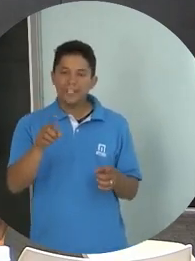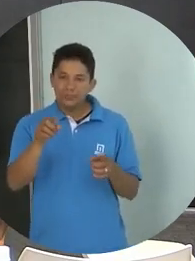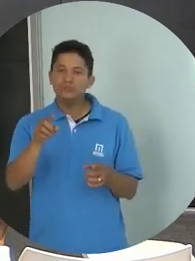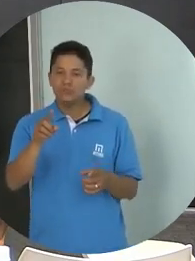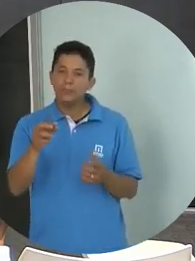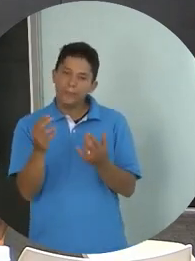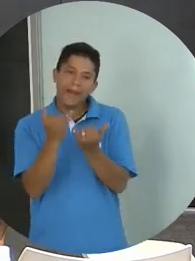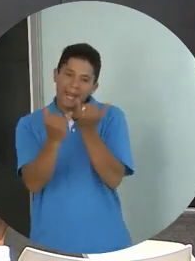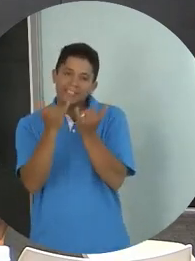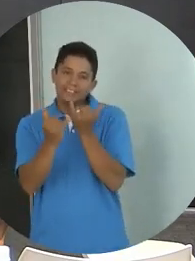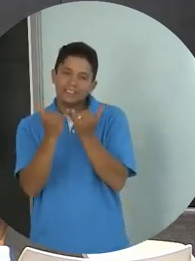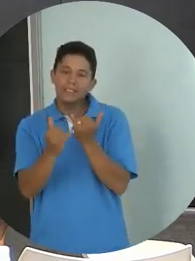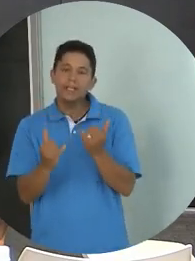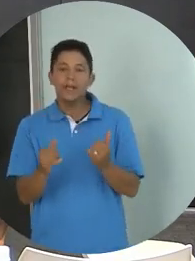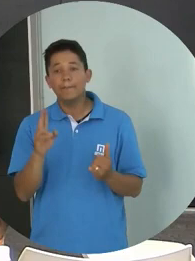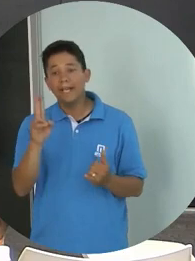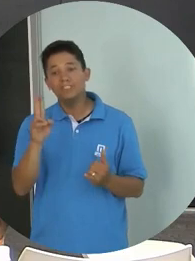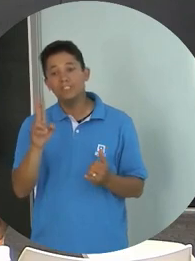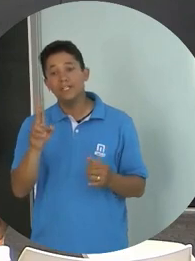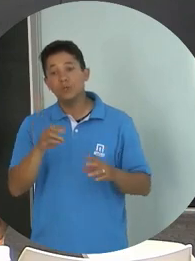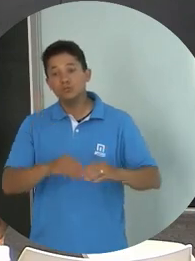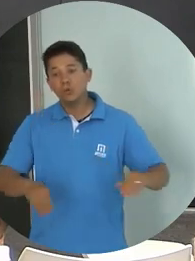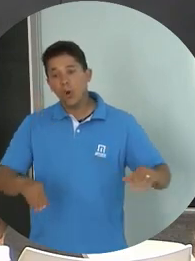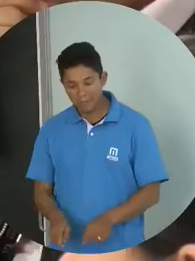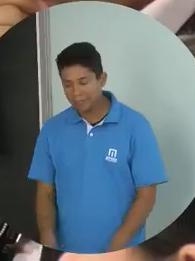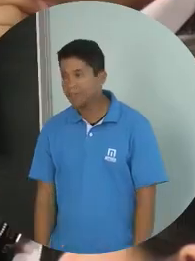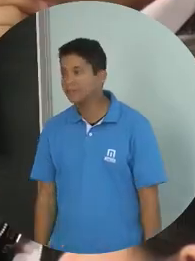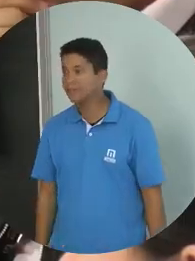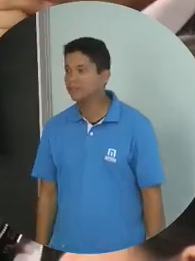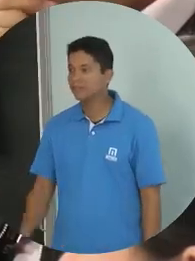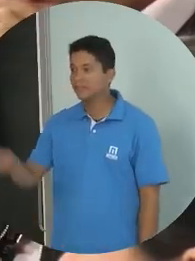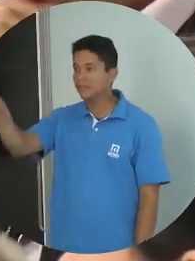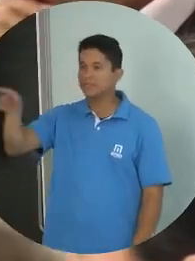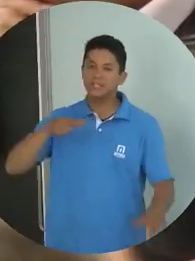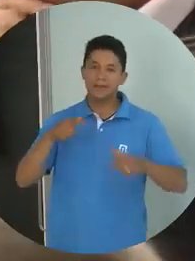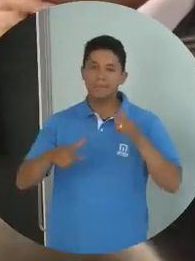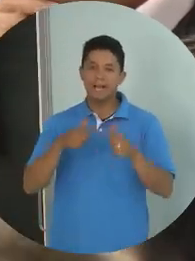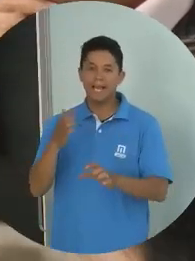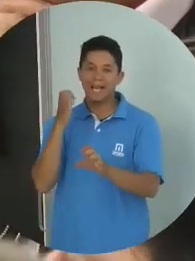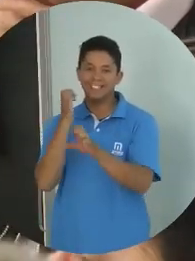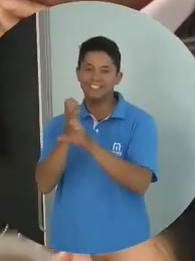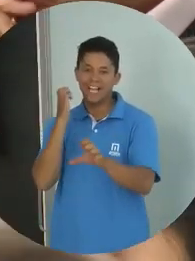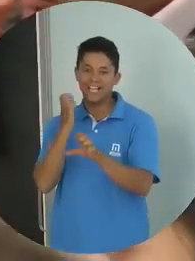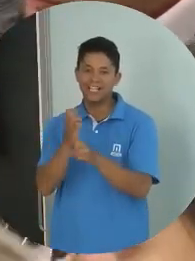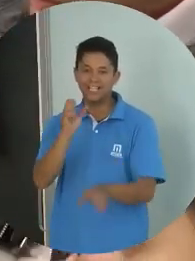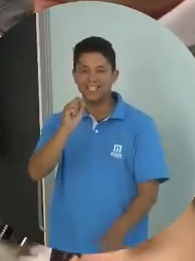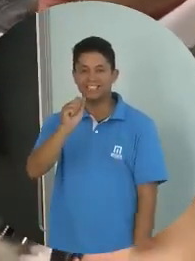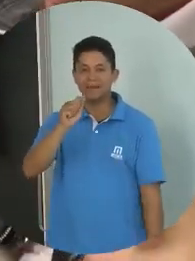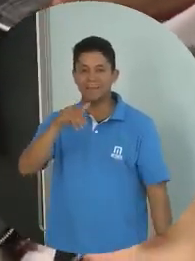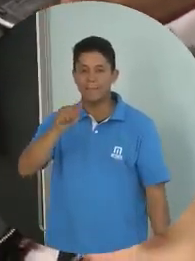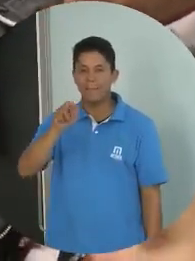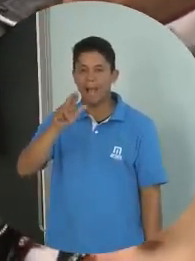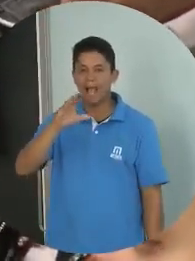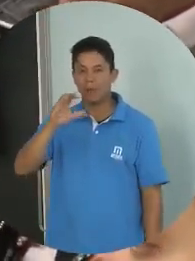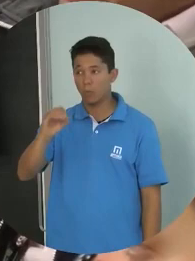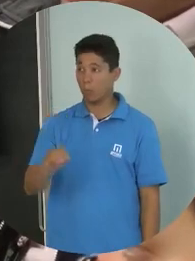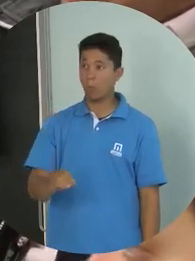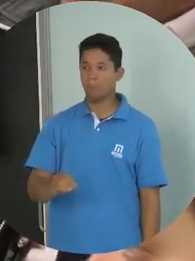Possivelmente o concreto não funcionou. Isso mesmo. Primeiramente, queria te dar os parabéns pela